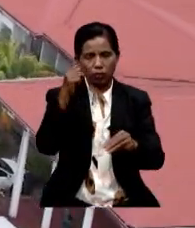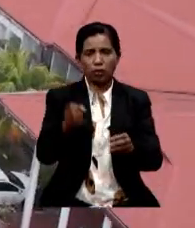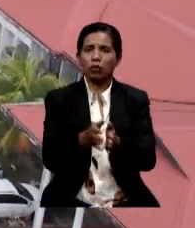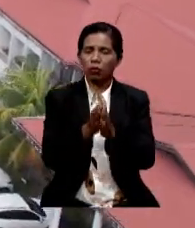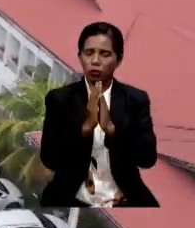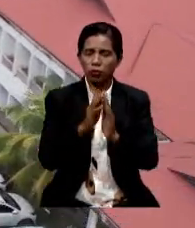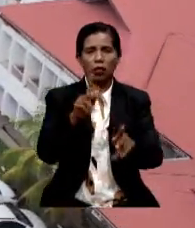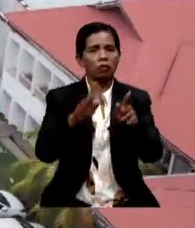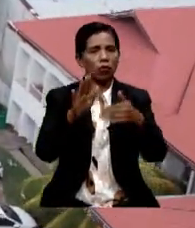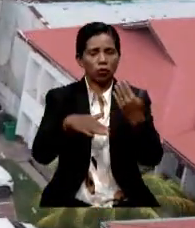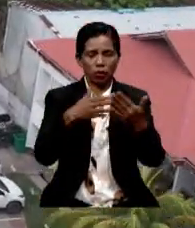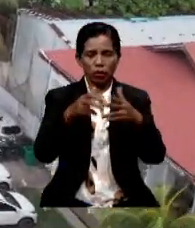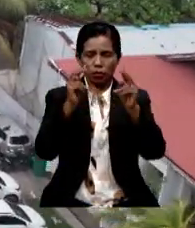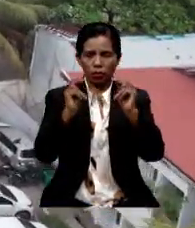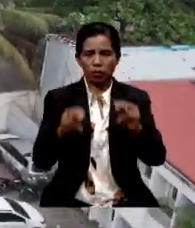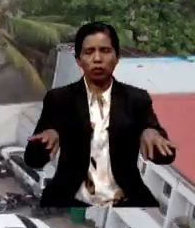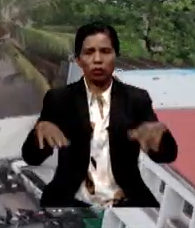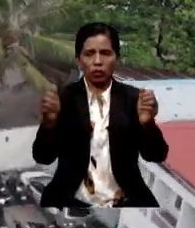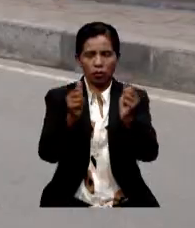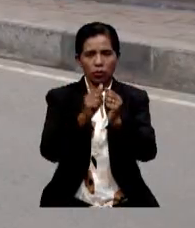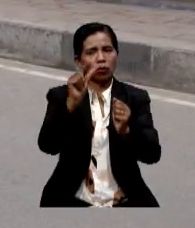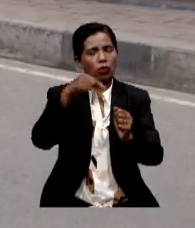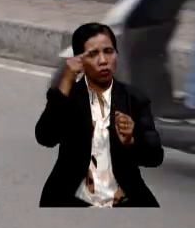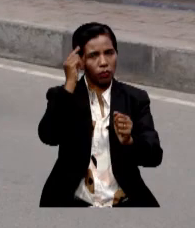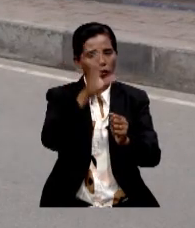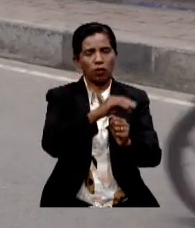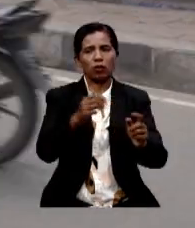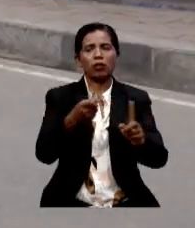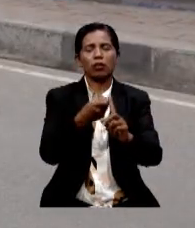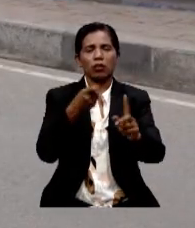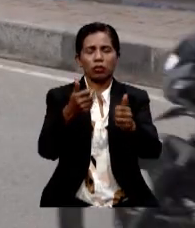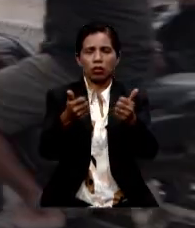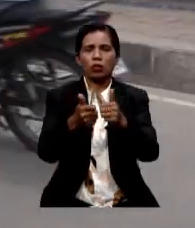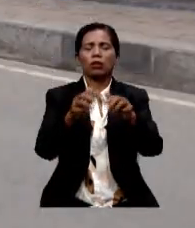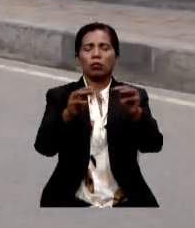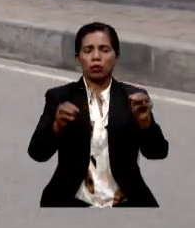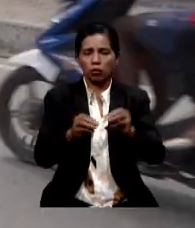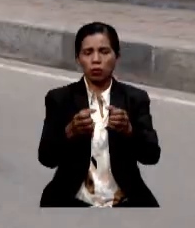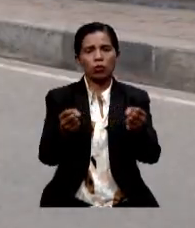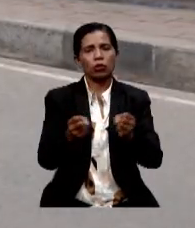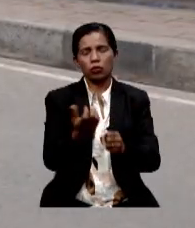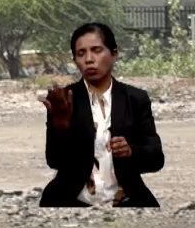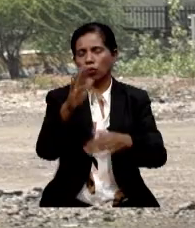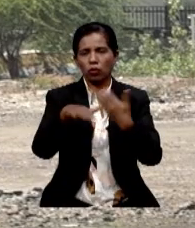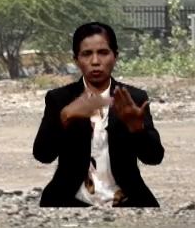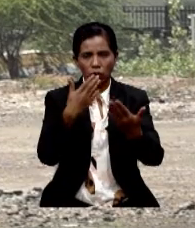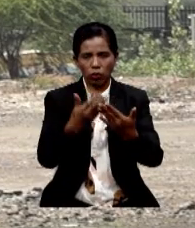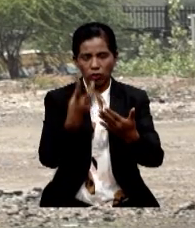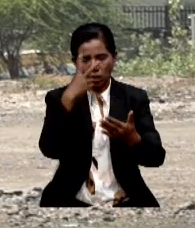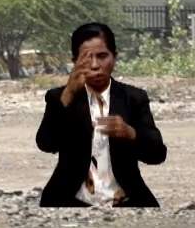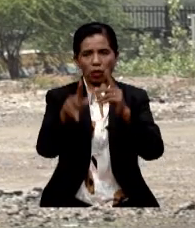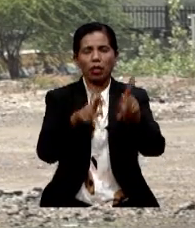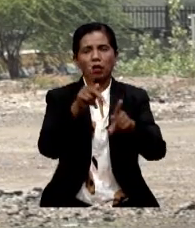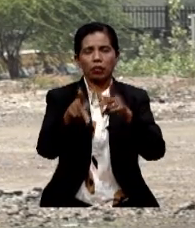Russo Basiridão Roto precisa cooperar muito com o governo e o Liu autorar o município no Suco Sira de ralo controlo Basiridão Sira